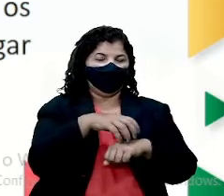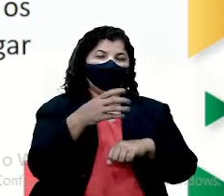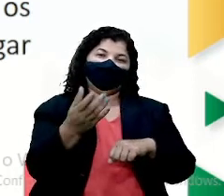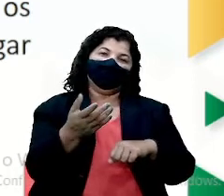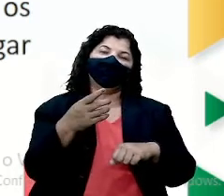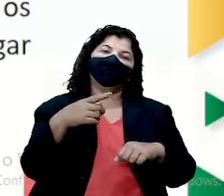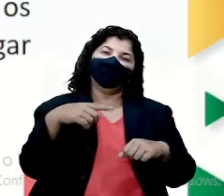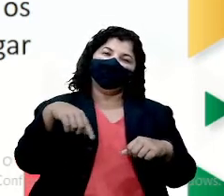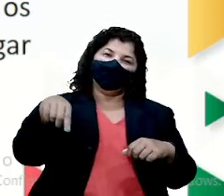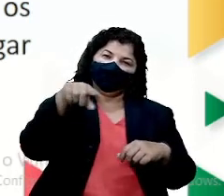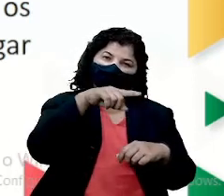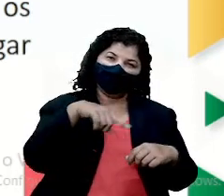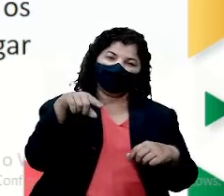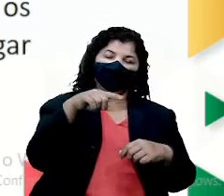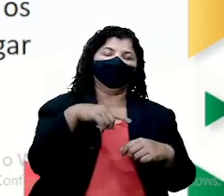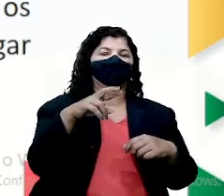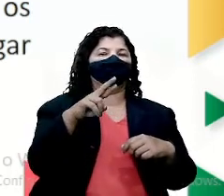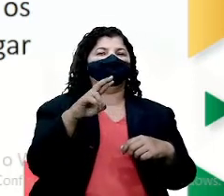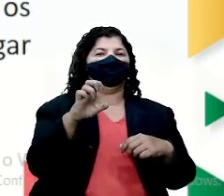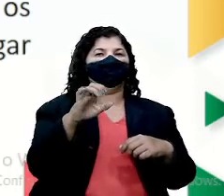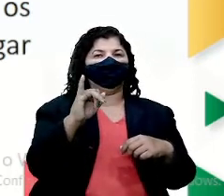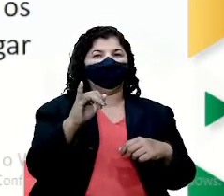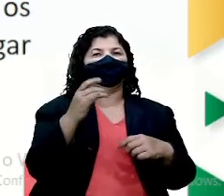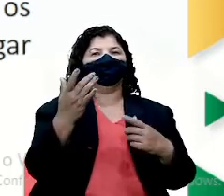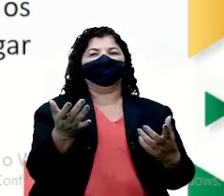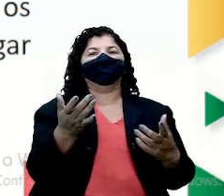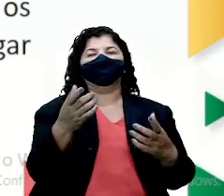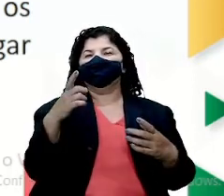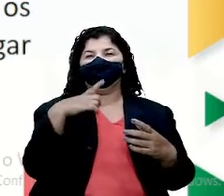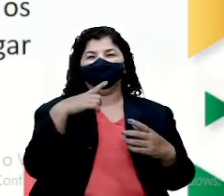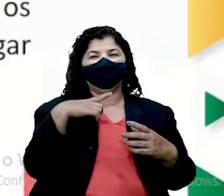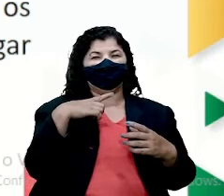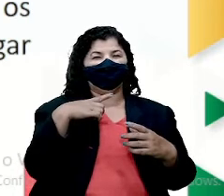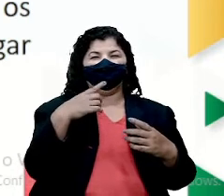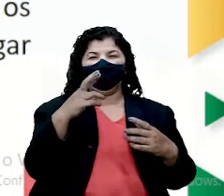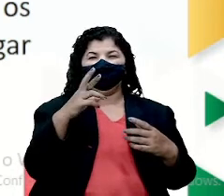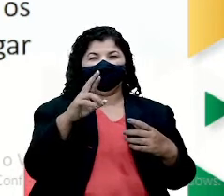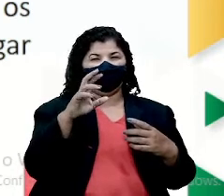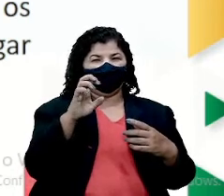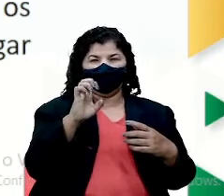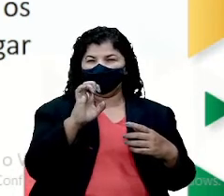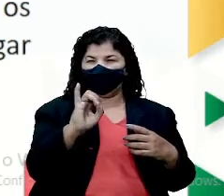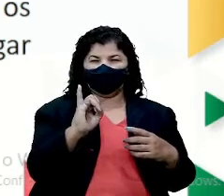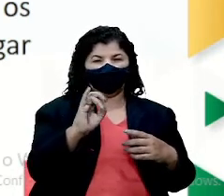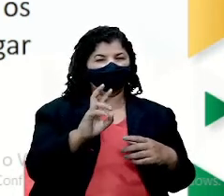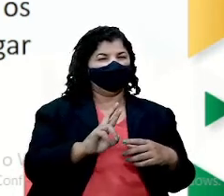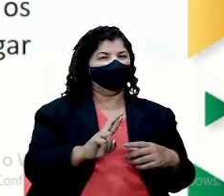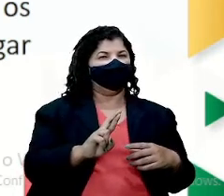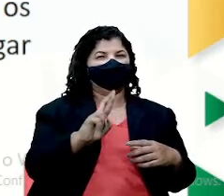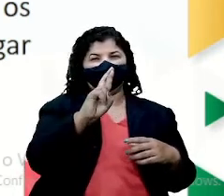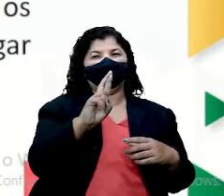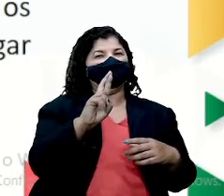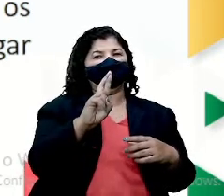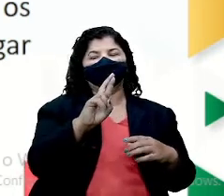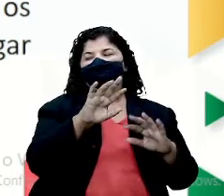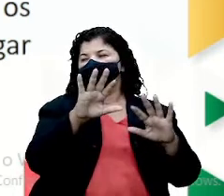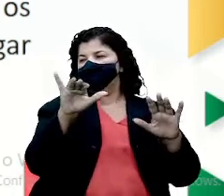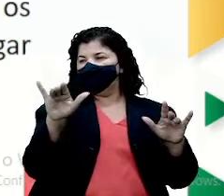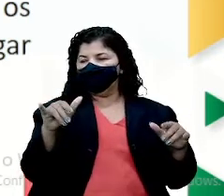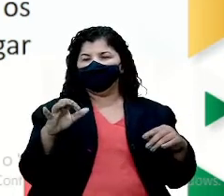mãos do rei. Então, os monarcas absolutistas podiam convocar o